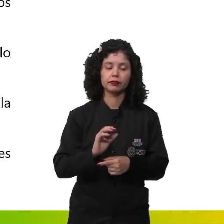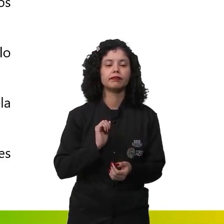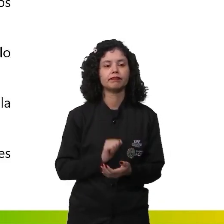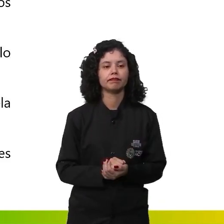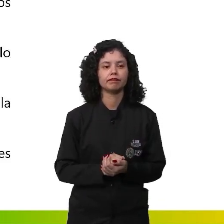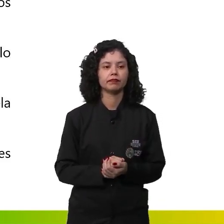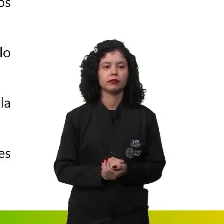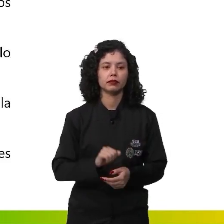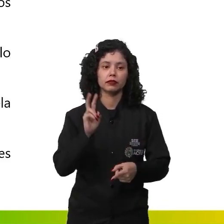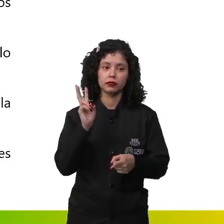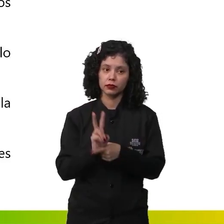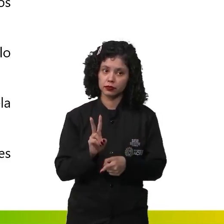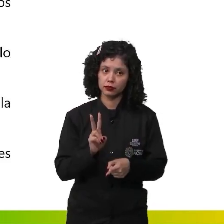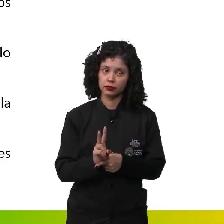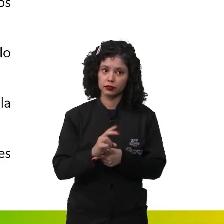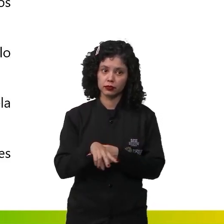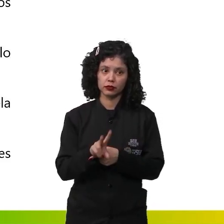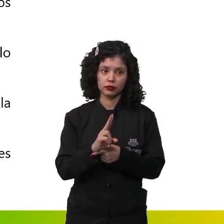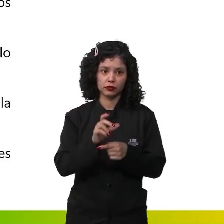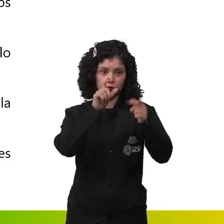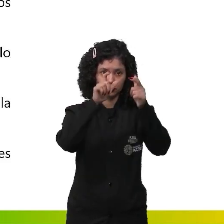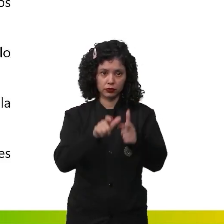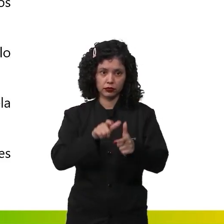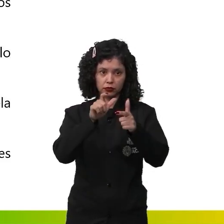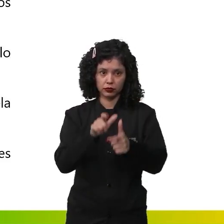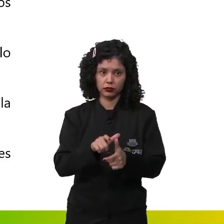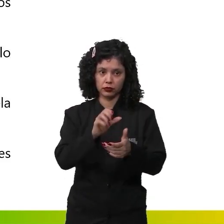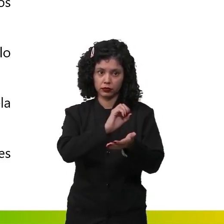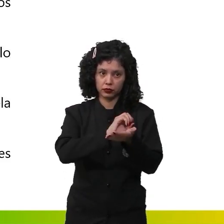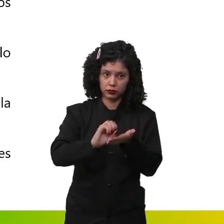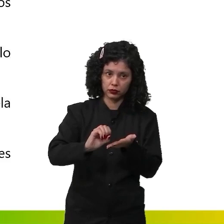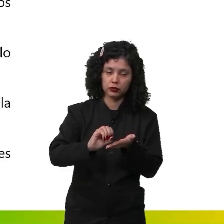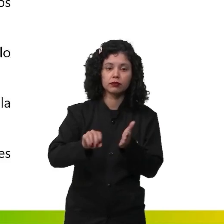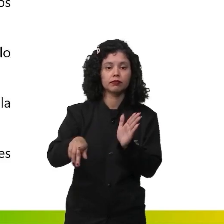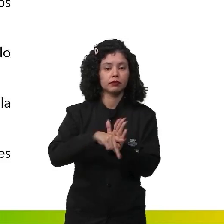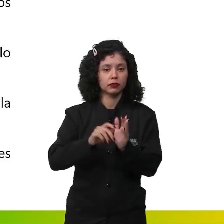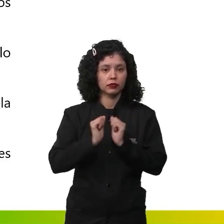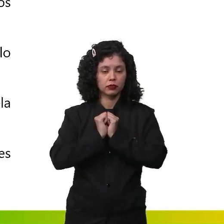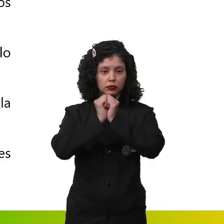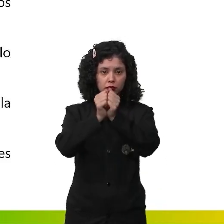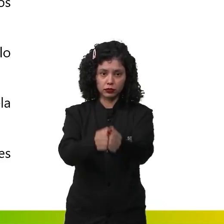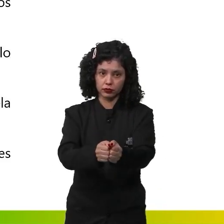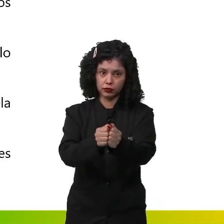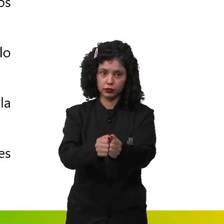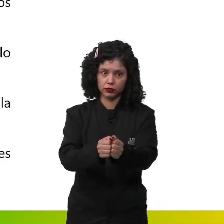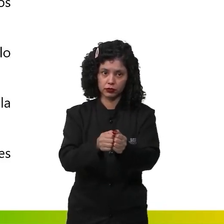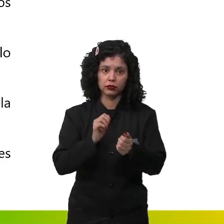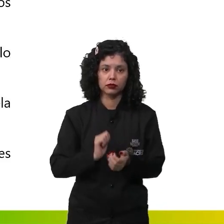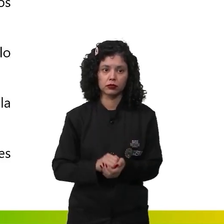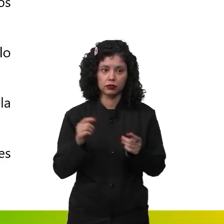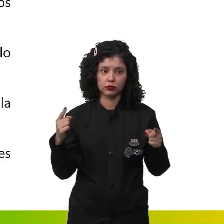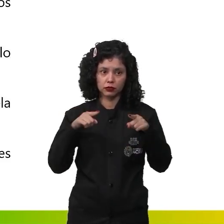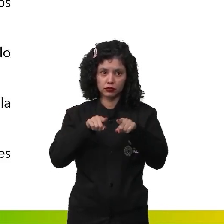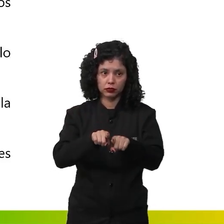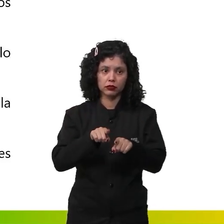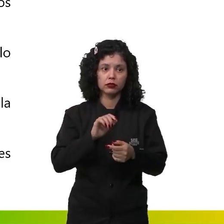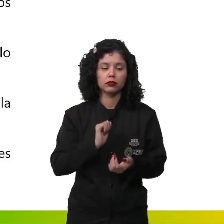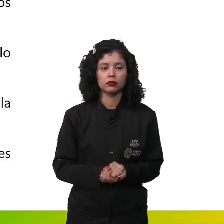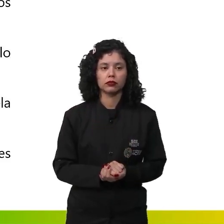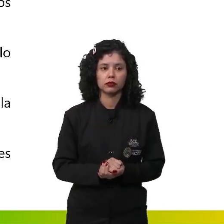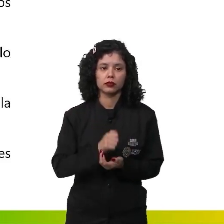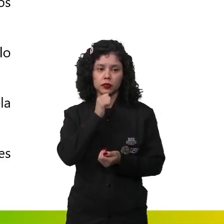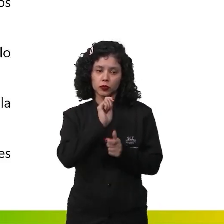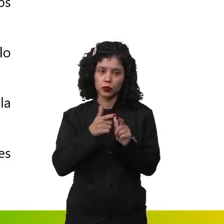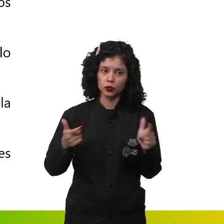C. A solidariedade mecânica dá lugar à solidariedade orgânica, acompanhada